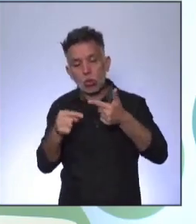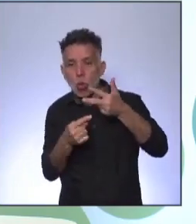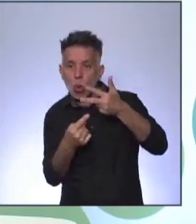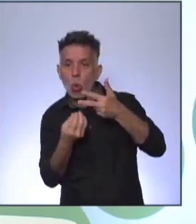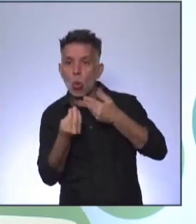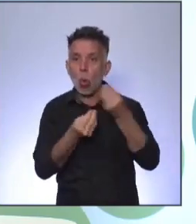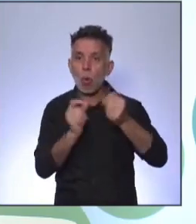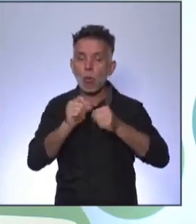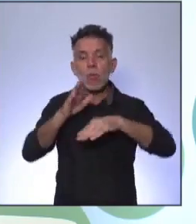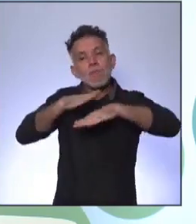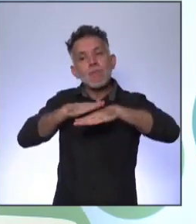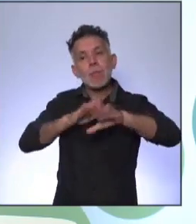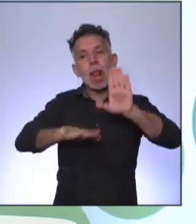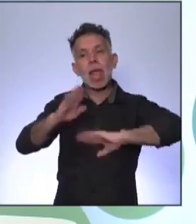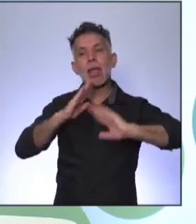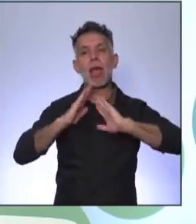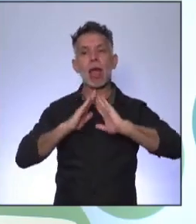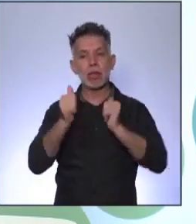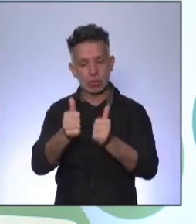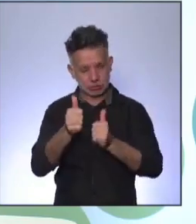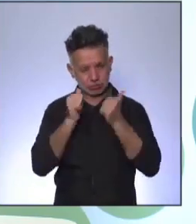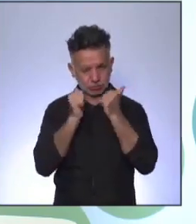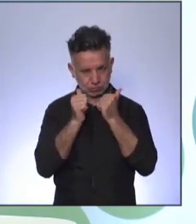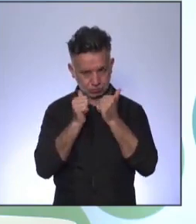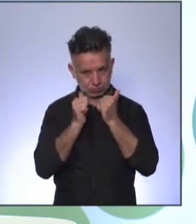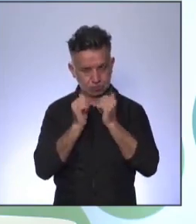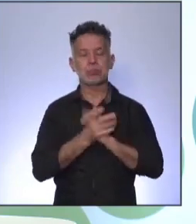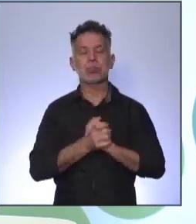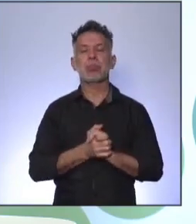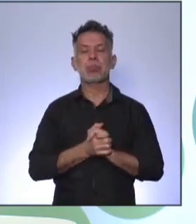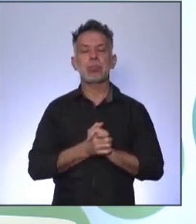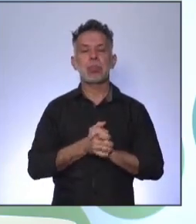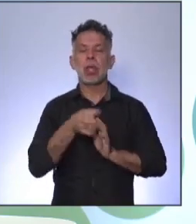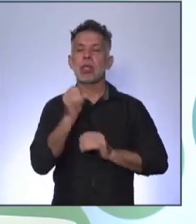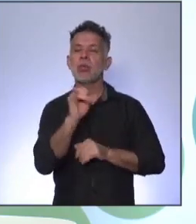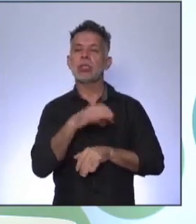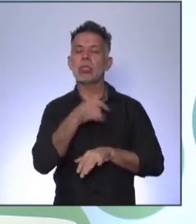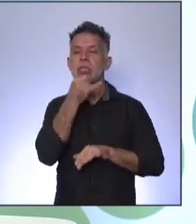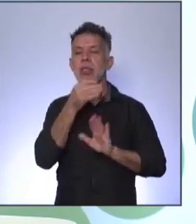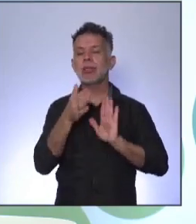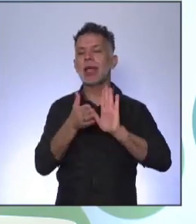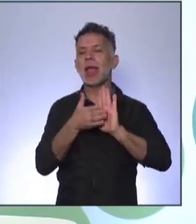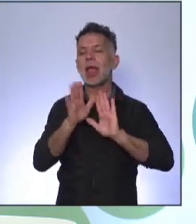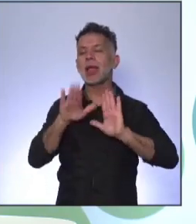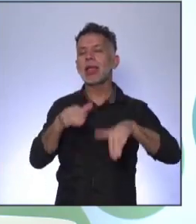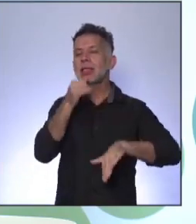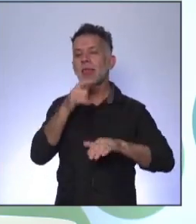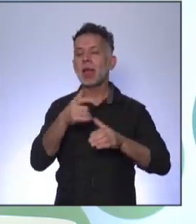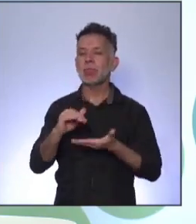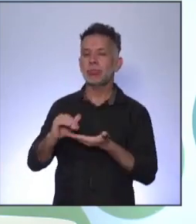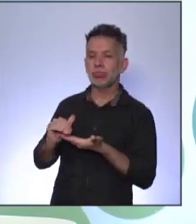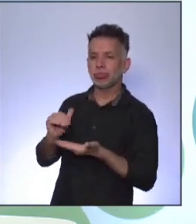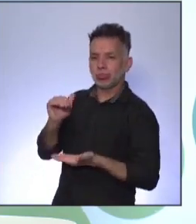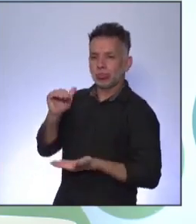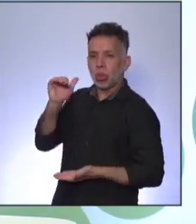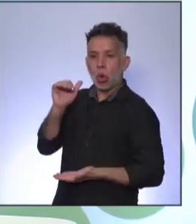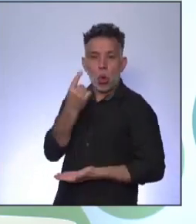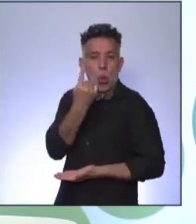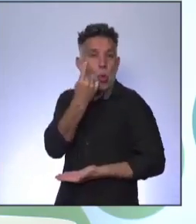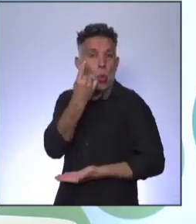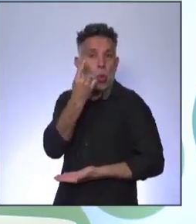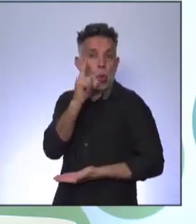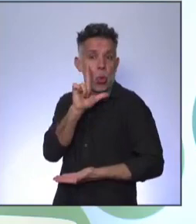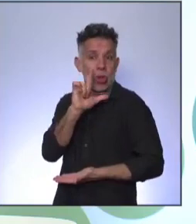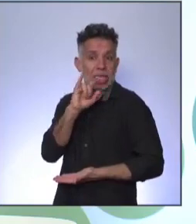vai falar um pouquinho para vocês. Tá? Se vocês pegarem na proporção de 1 litro